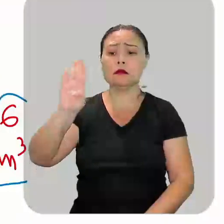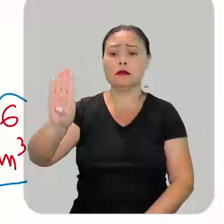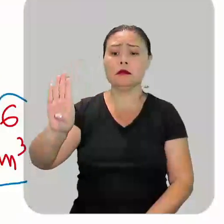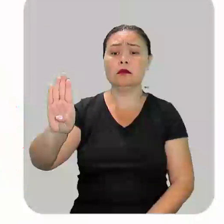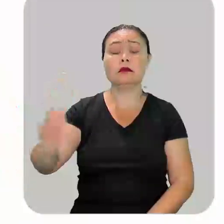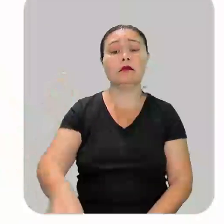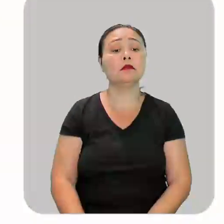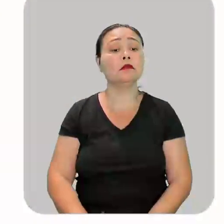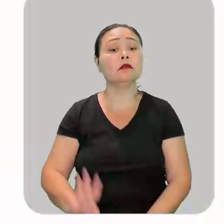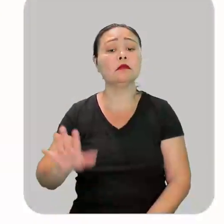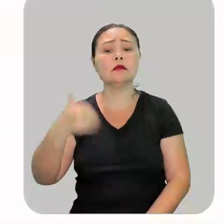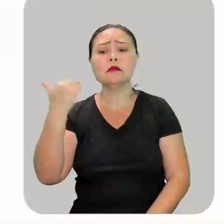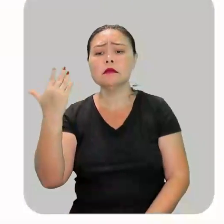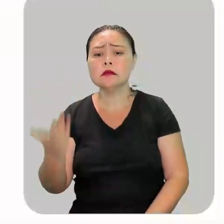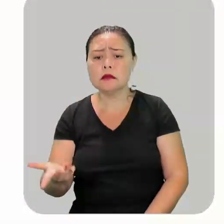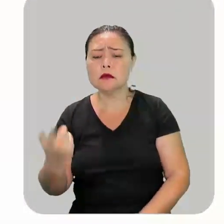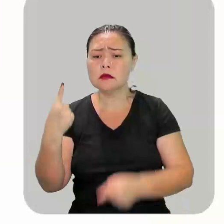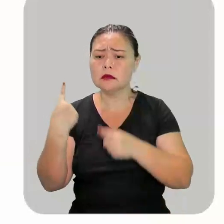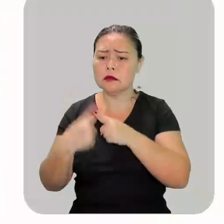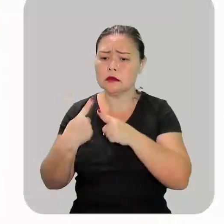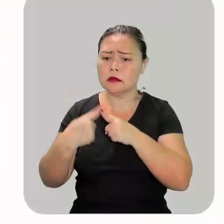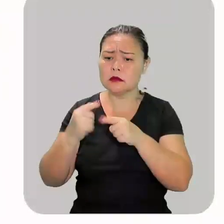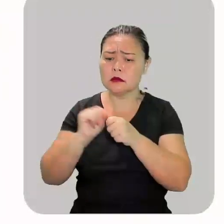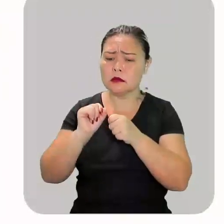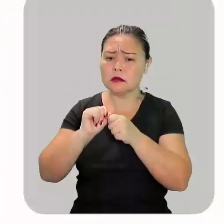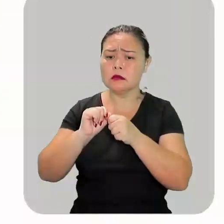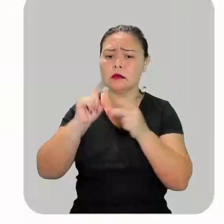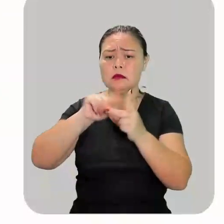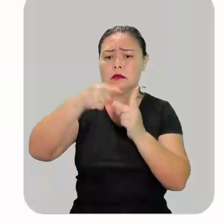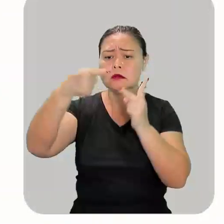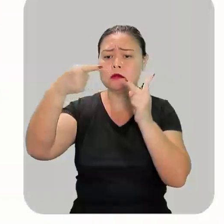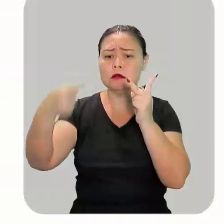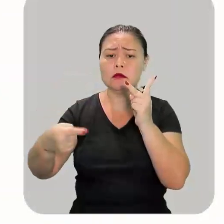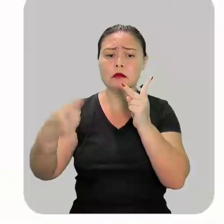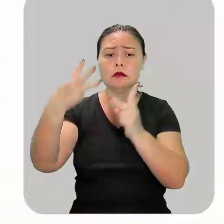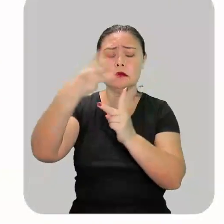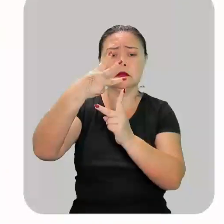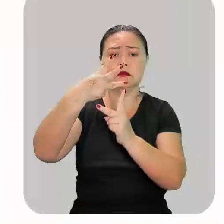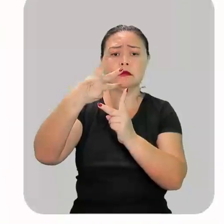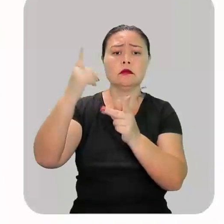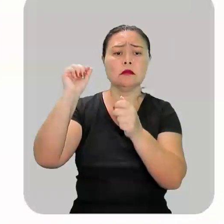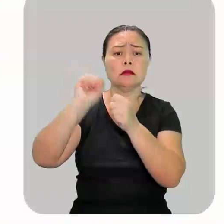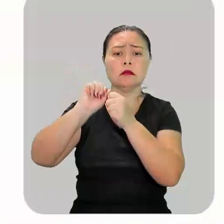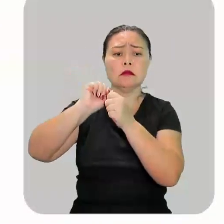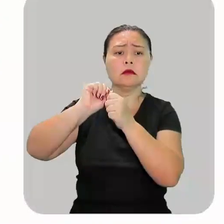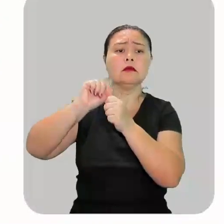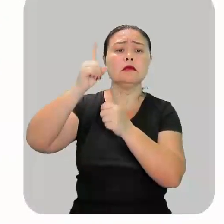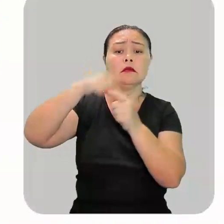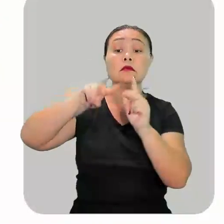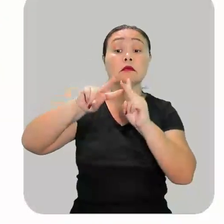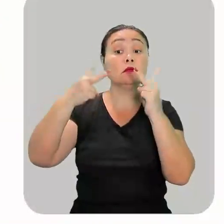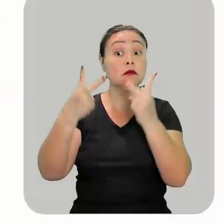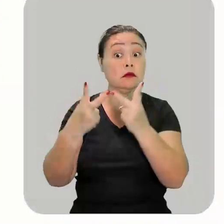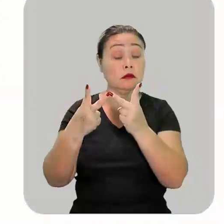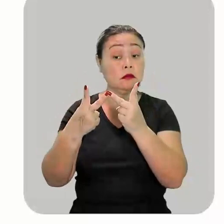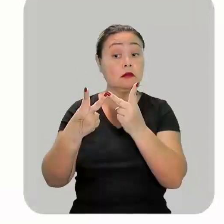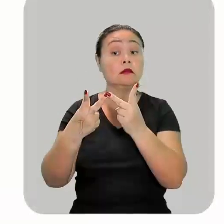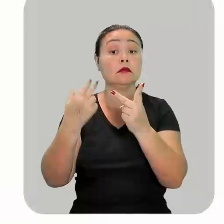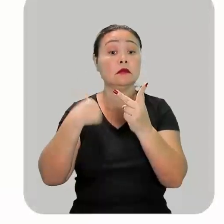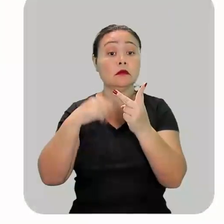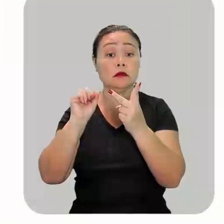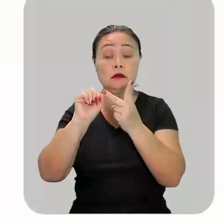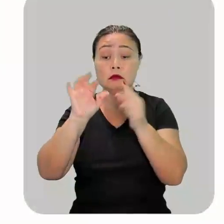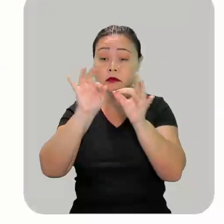letra B. Aí eles vão se perguntar, mas por que, professores, que fez raiz cúbica? Porque essa escala que a gente tem aqui é a do volume. A gente